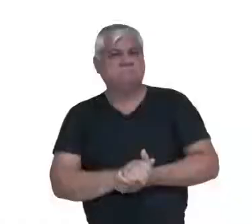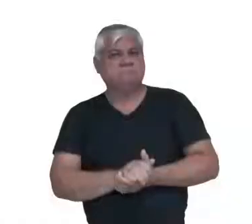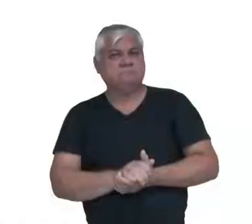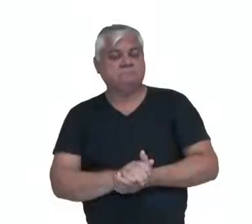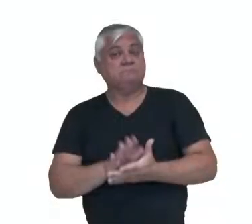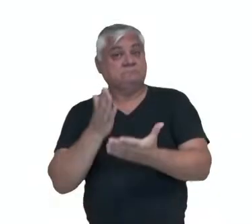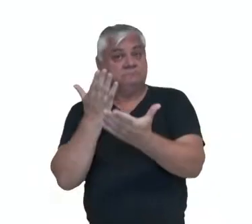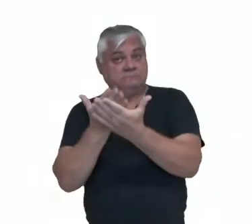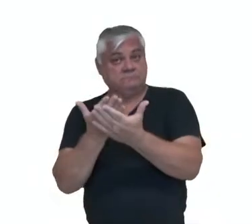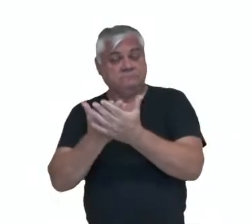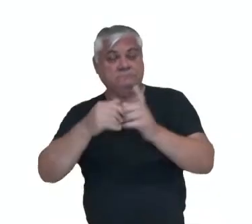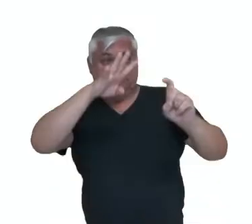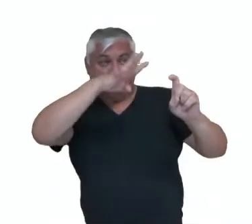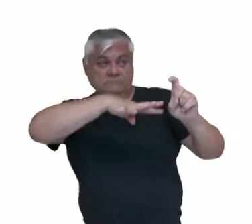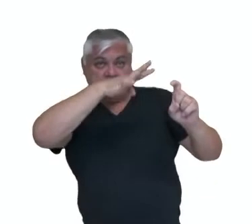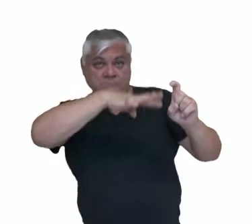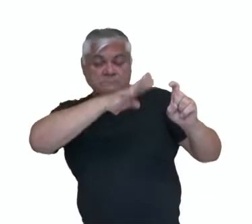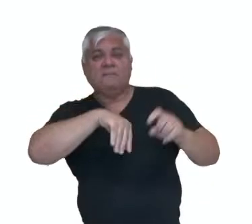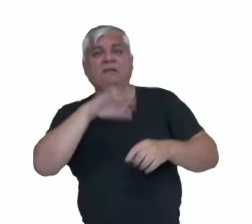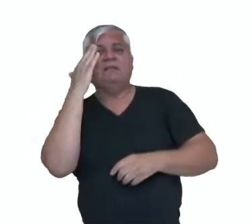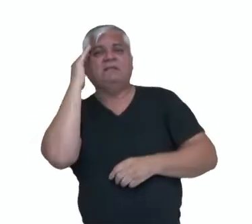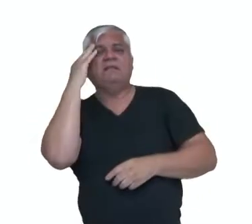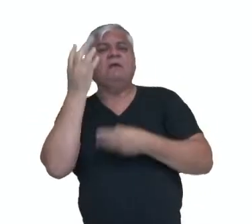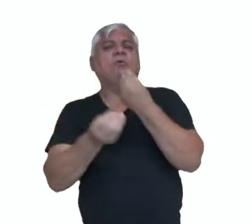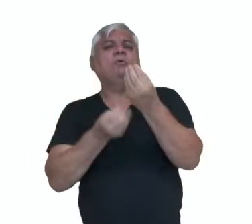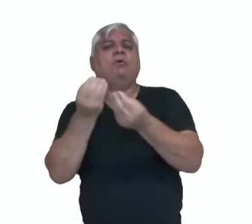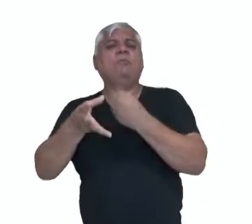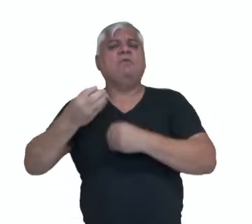sobre a mitologia, podemos compreender como este povo vivia, a